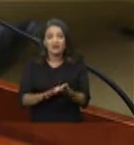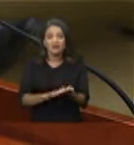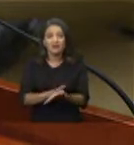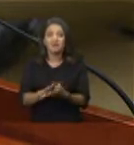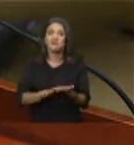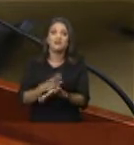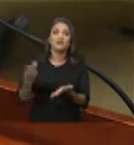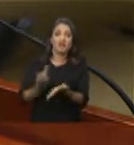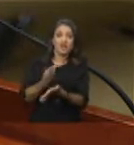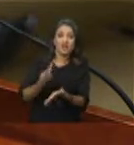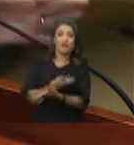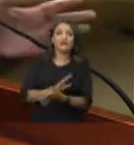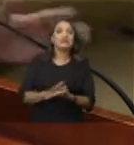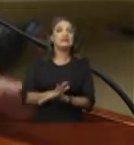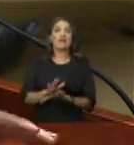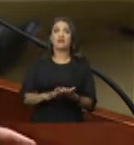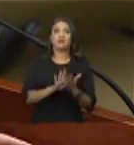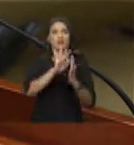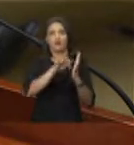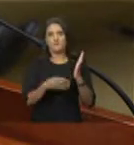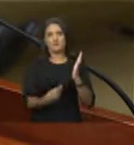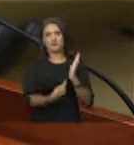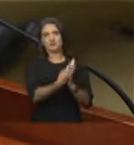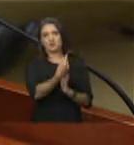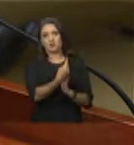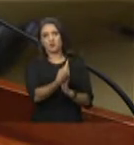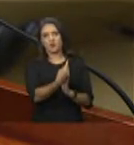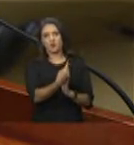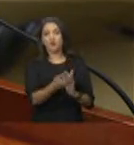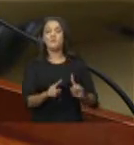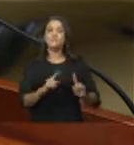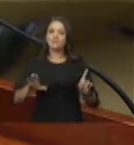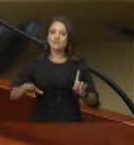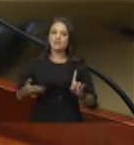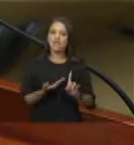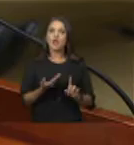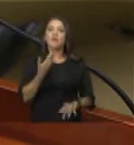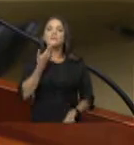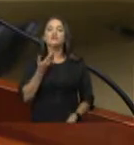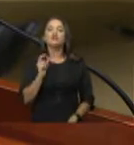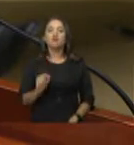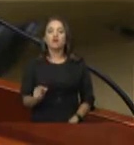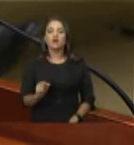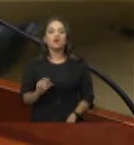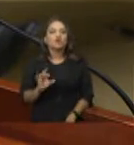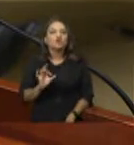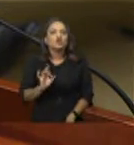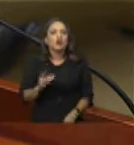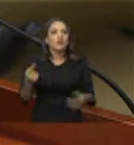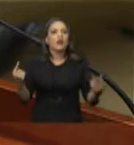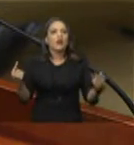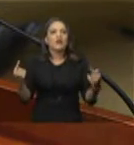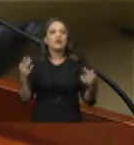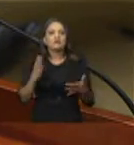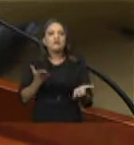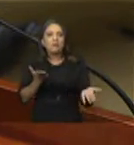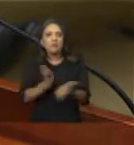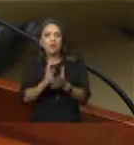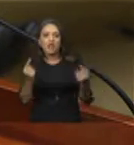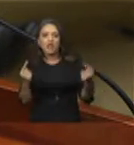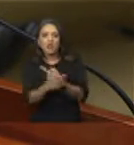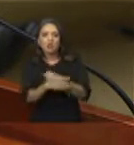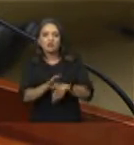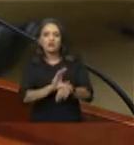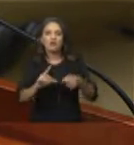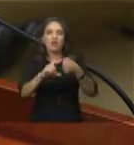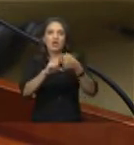desde o início na inicial arrepede a declaração de inconstitucionalidade incidente ter tanto